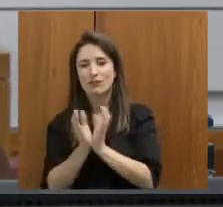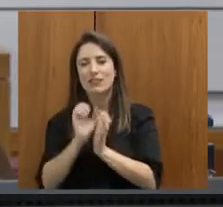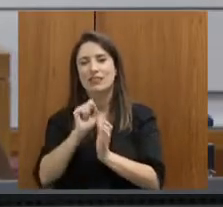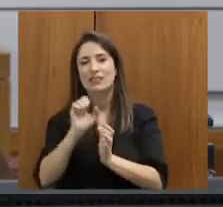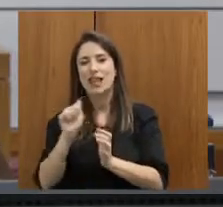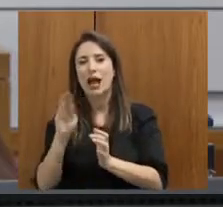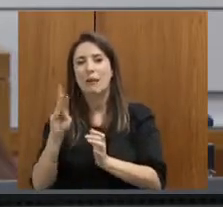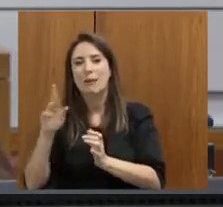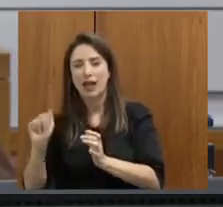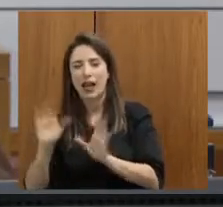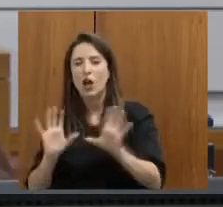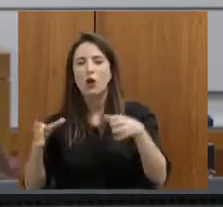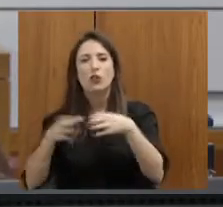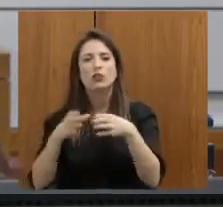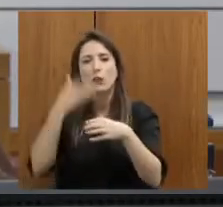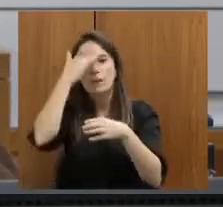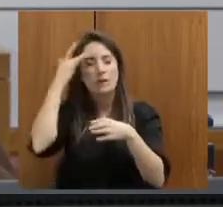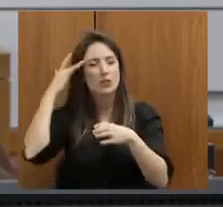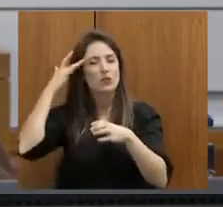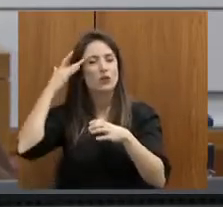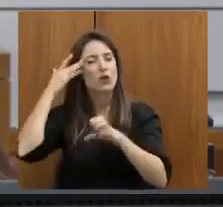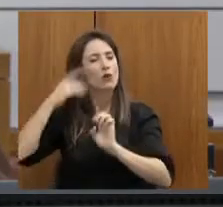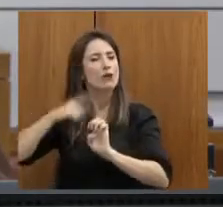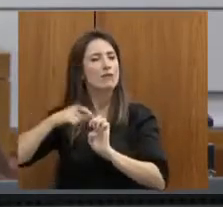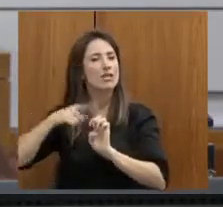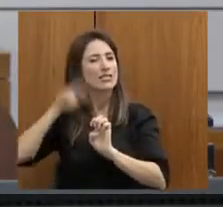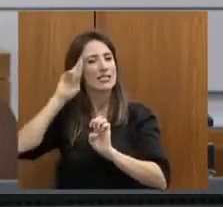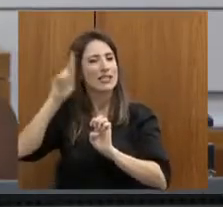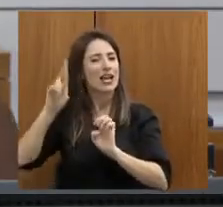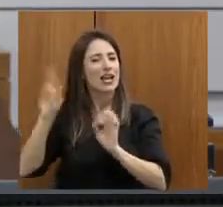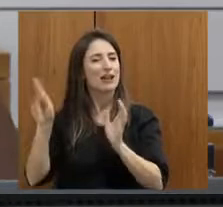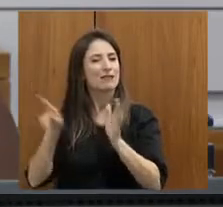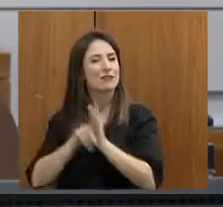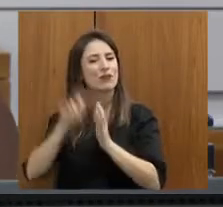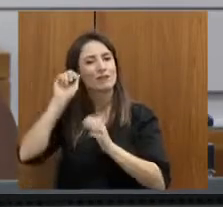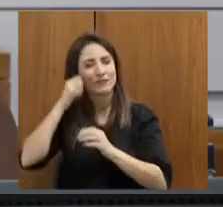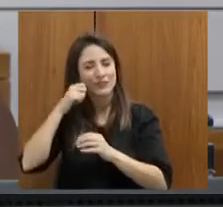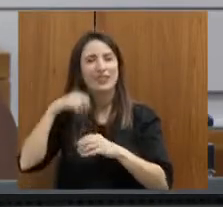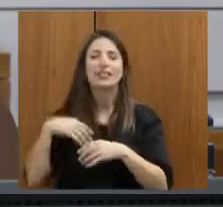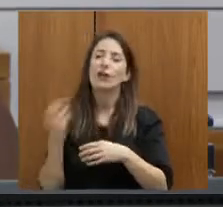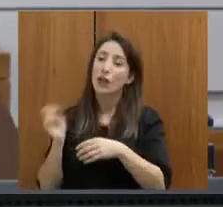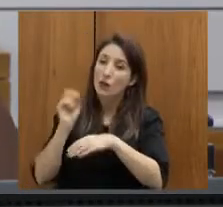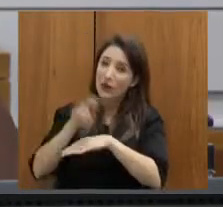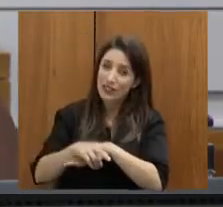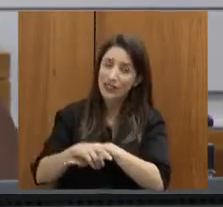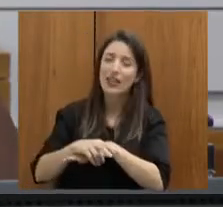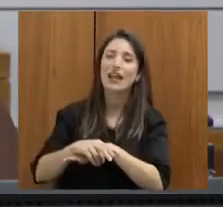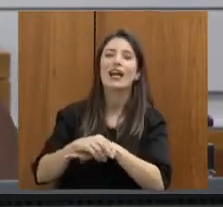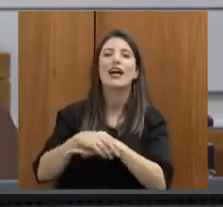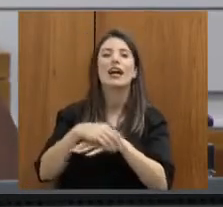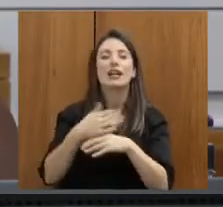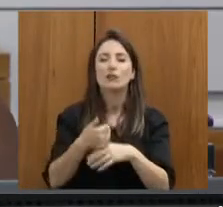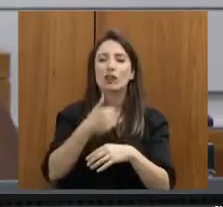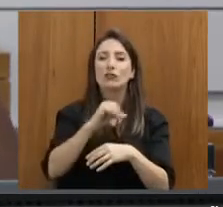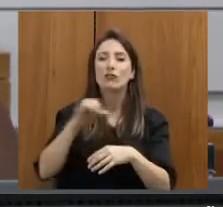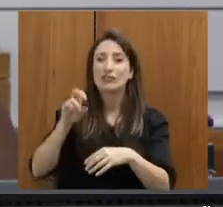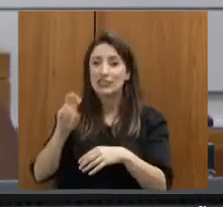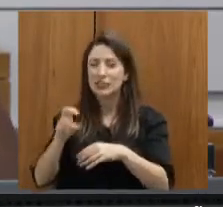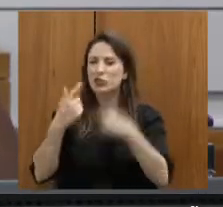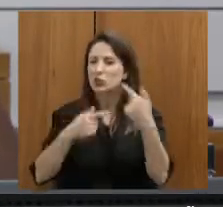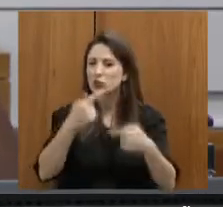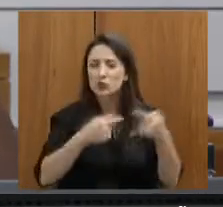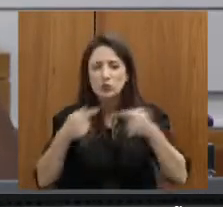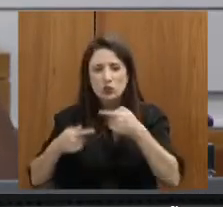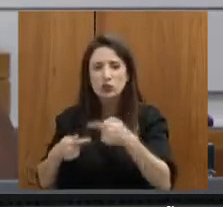afro-brasileiros né eu entro o movimento negro na década de 80 e em 1995 eu já tô lá no Ceará discutindo Porque eu